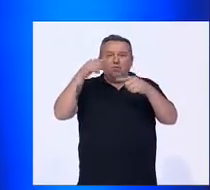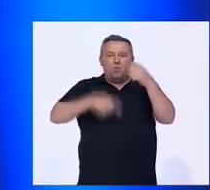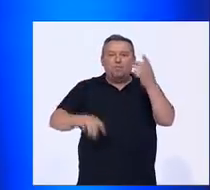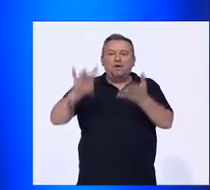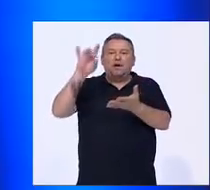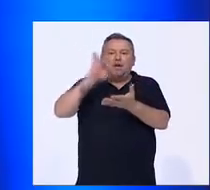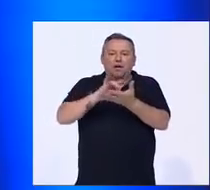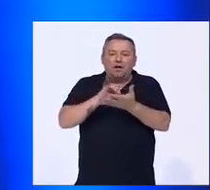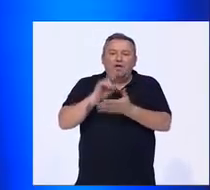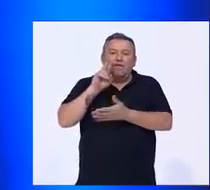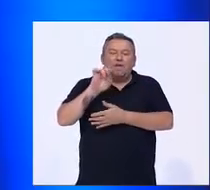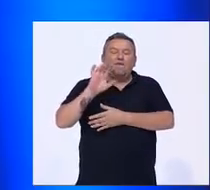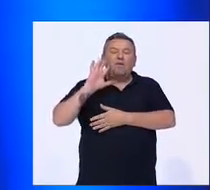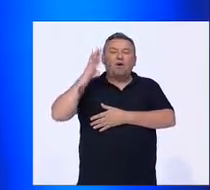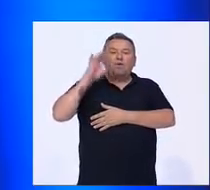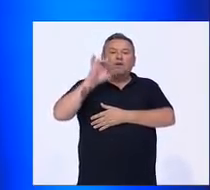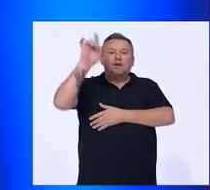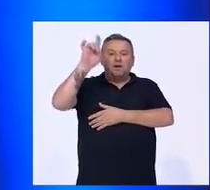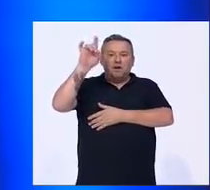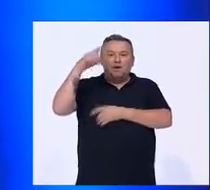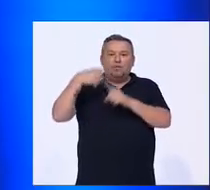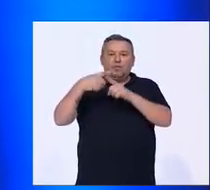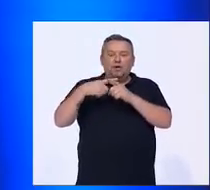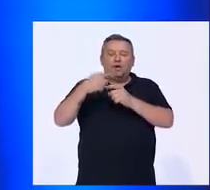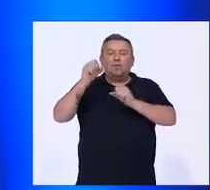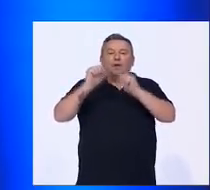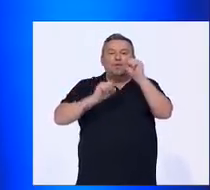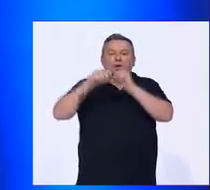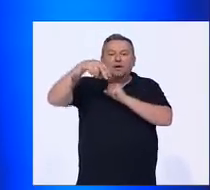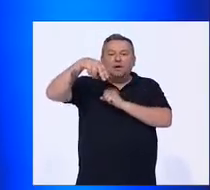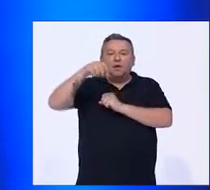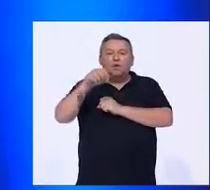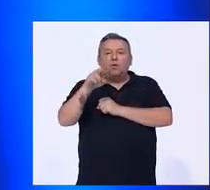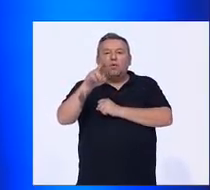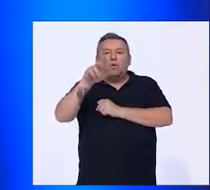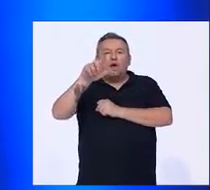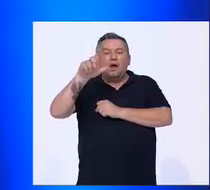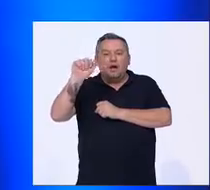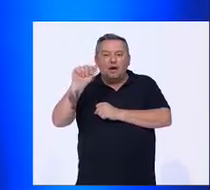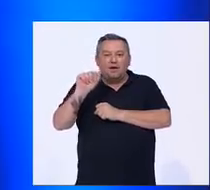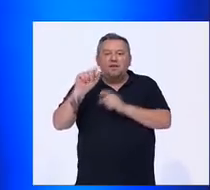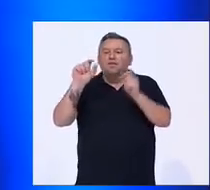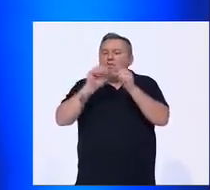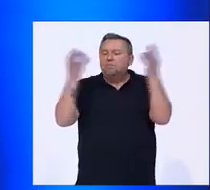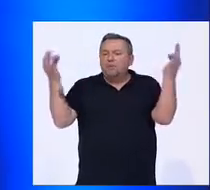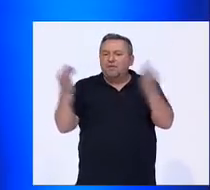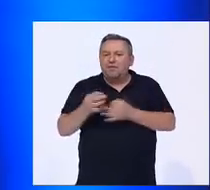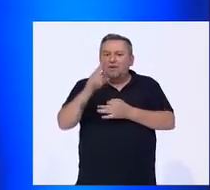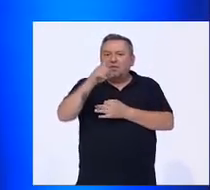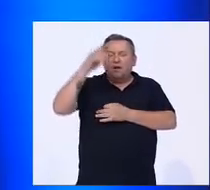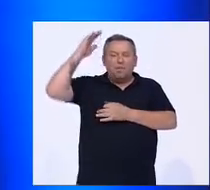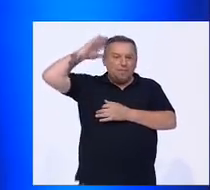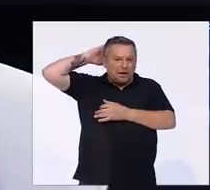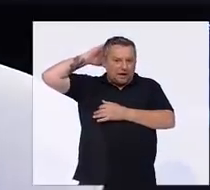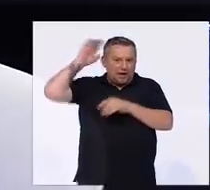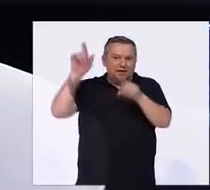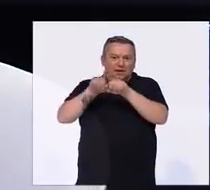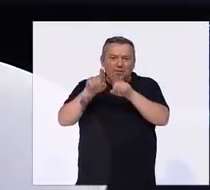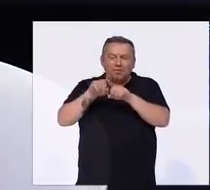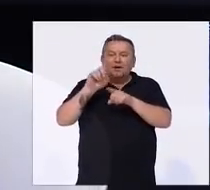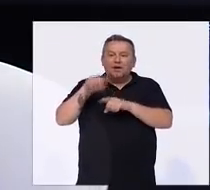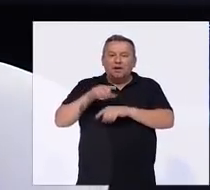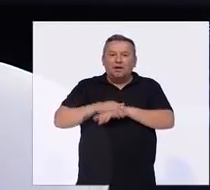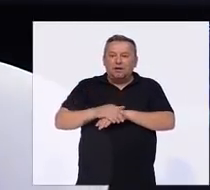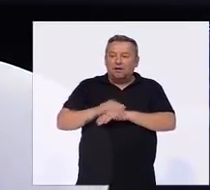não veem o que acontece lá. Uma empresa norueguesa arrebentou com o rio lá no Pará E era uma empresa estatal norueguesa. Uma empresa da